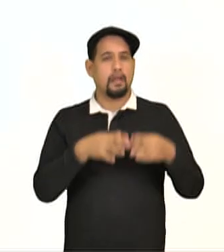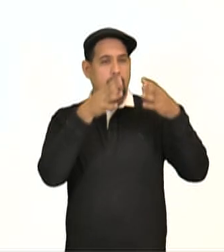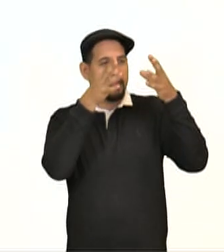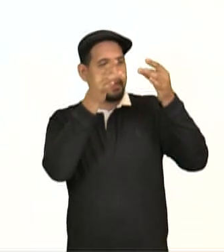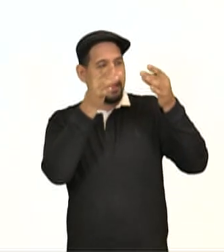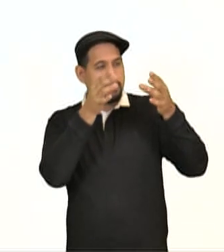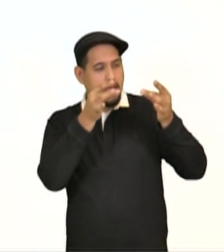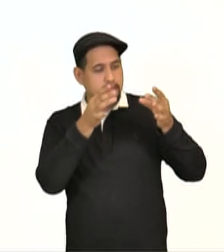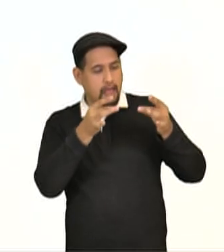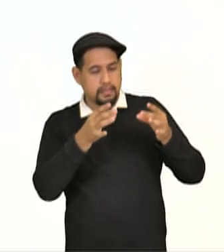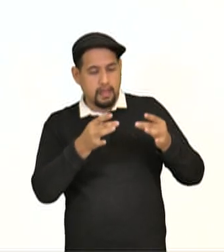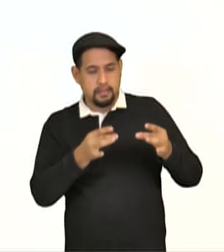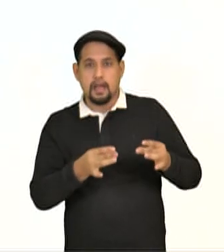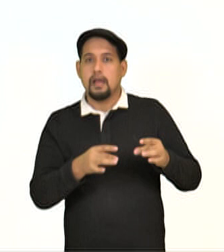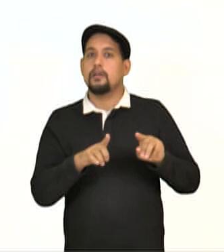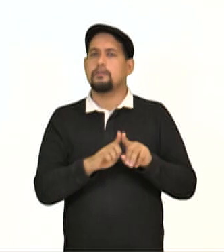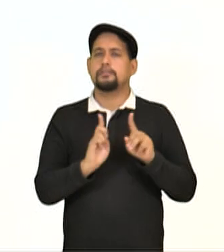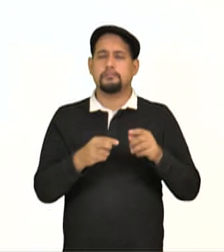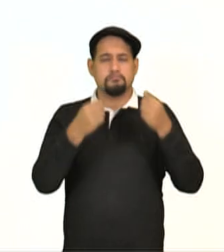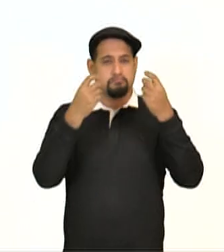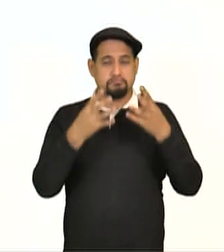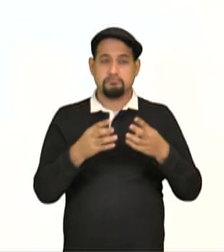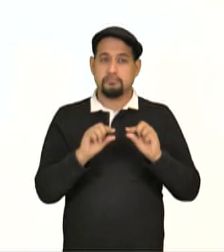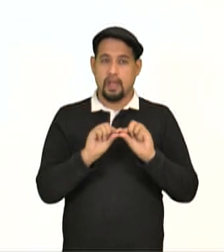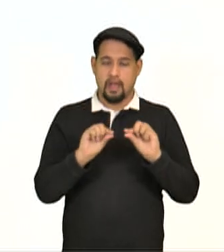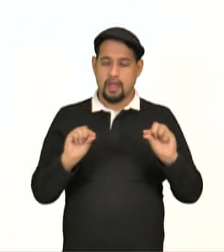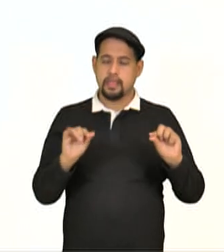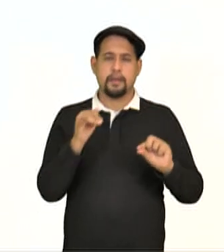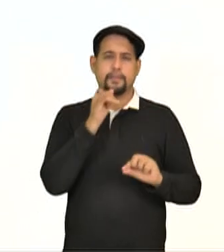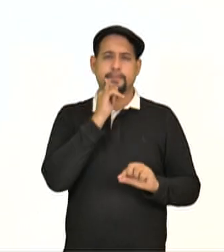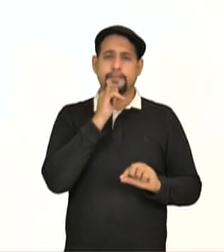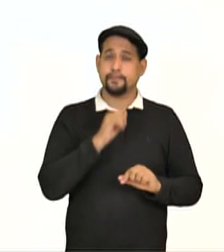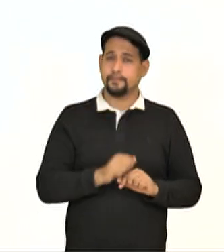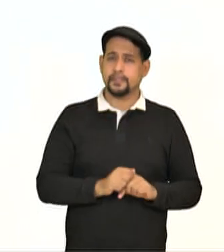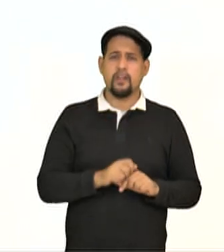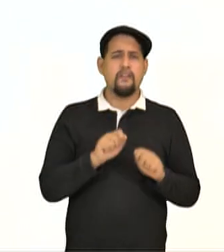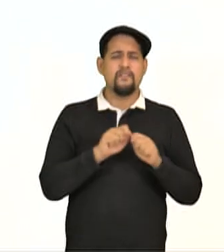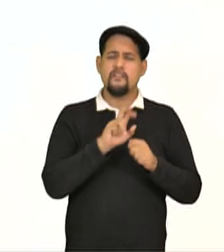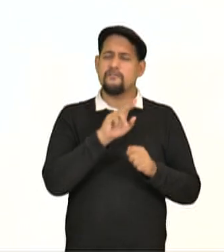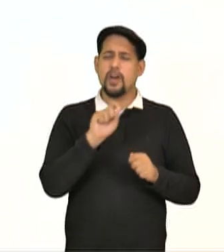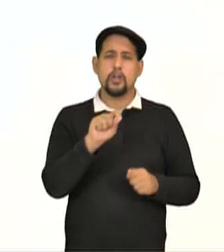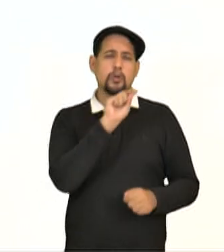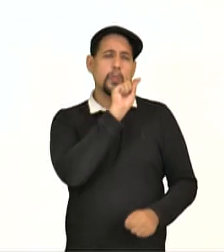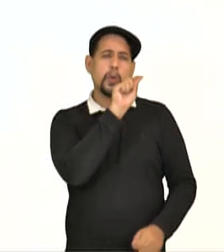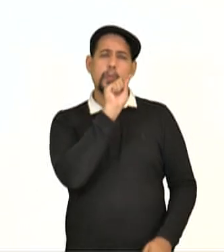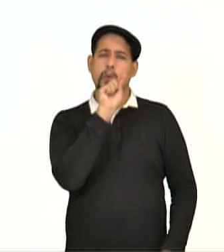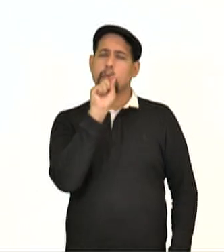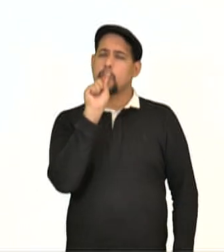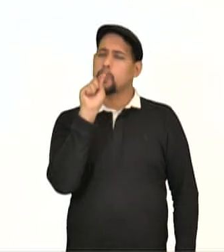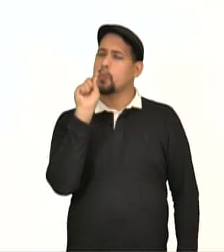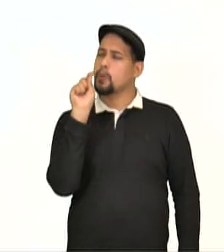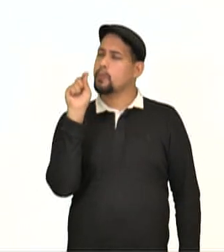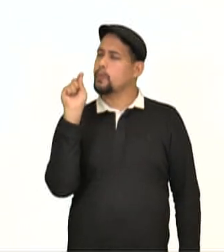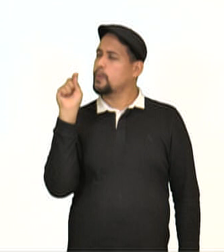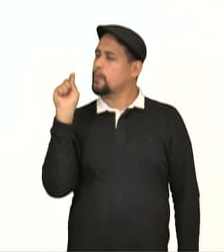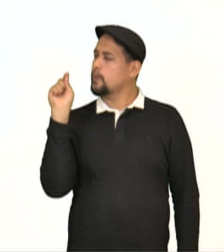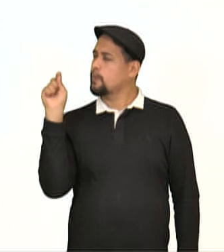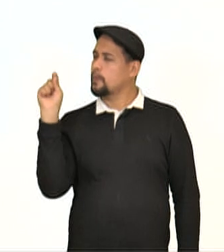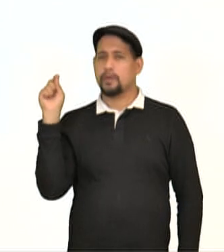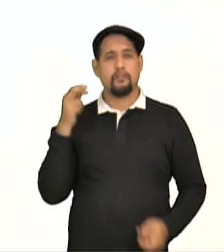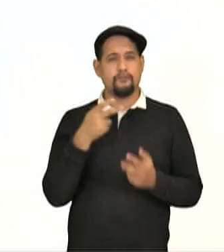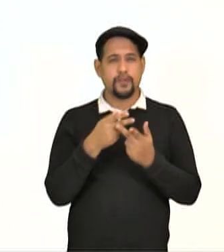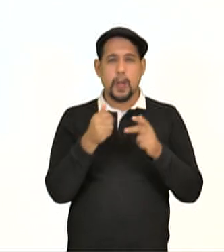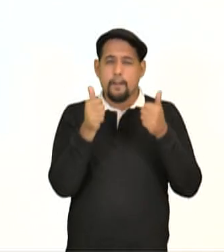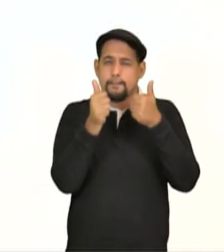de reta, a reta eu consigo definir. Então vamos pensar assim, ó. Se eu fizer vários pontinhos, um na sequência do outro assim, ó,